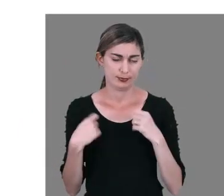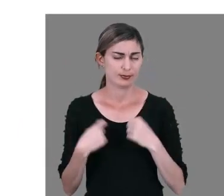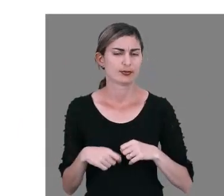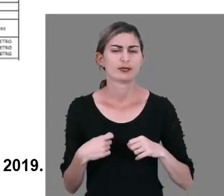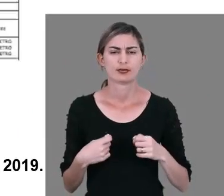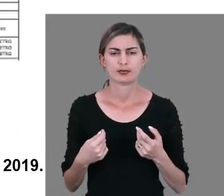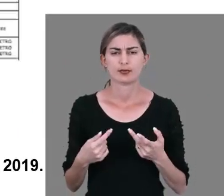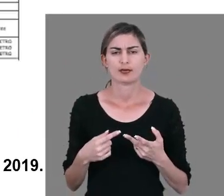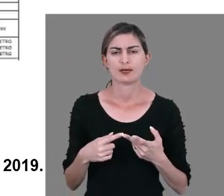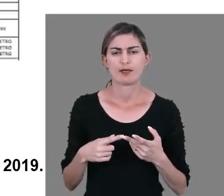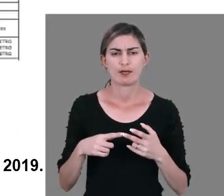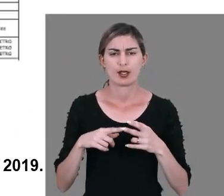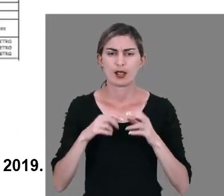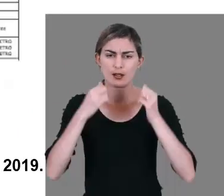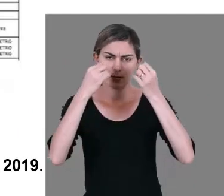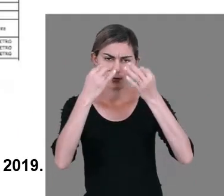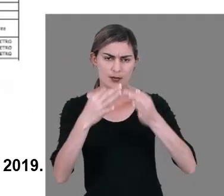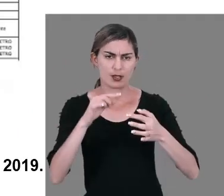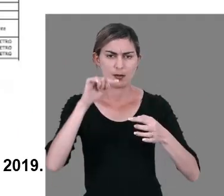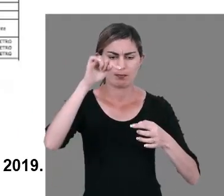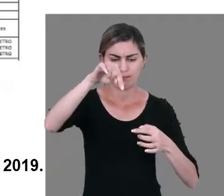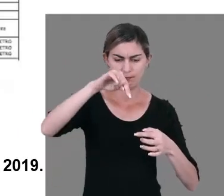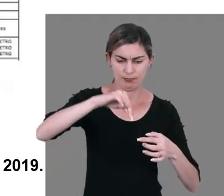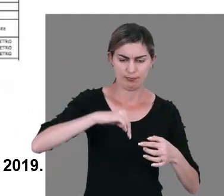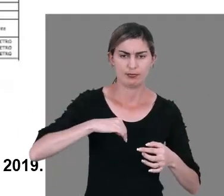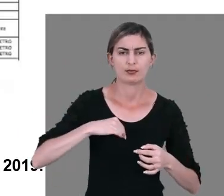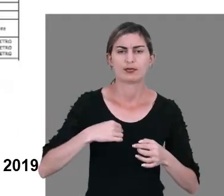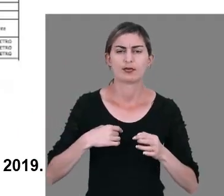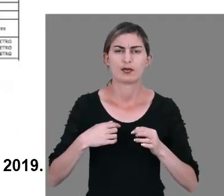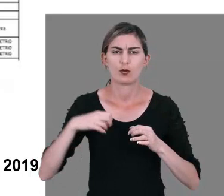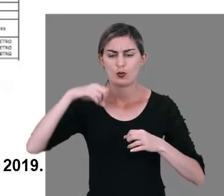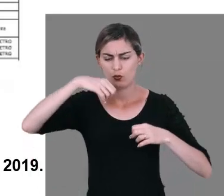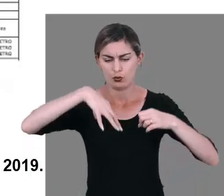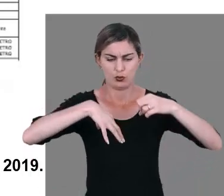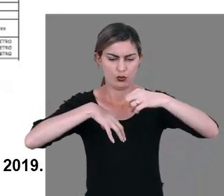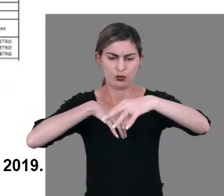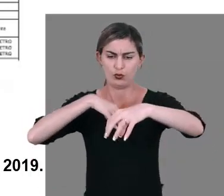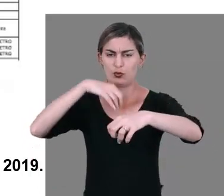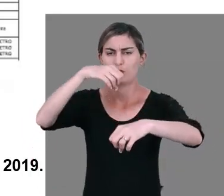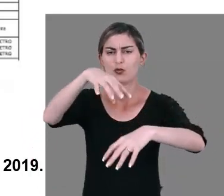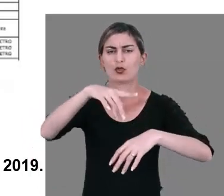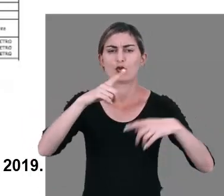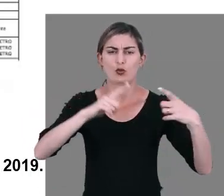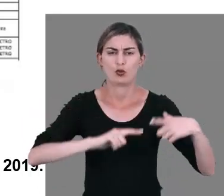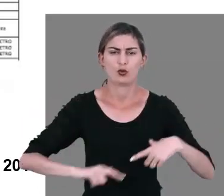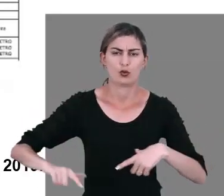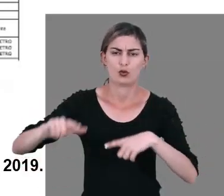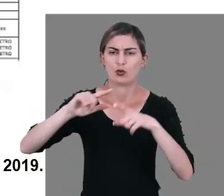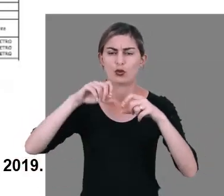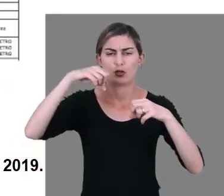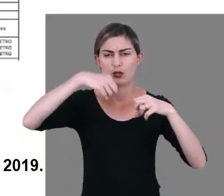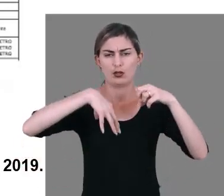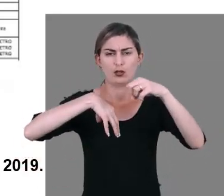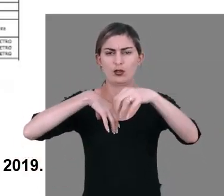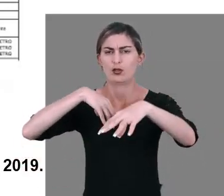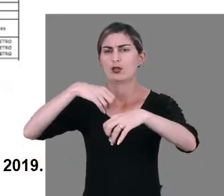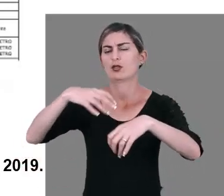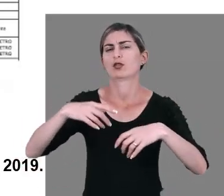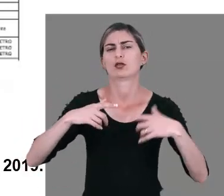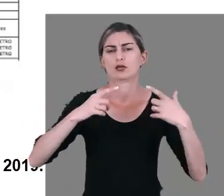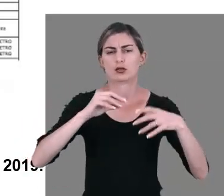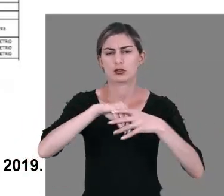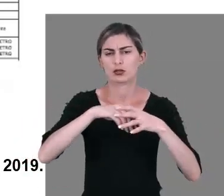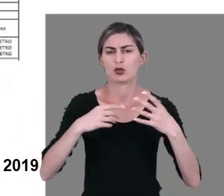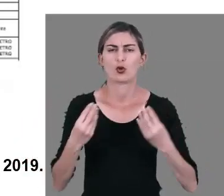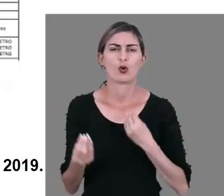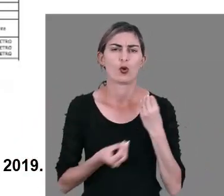nesse ponto, definirmos a parte luminotécnica, por exemplo, a localização de luminárias dentro do espaço